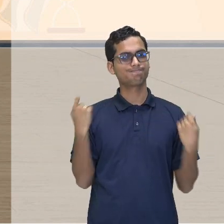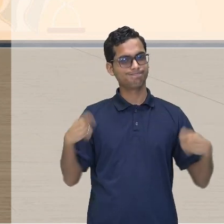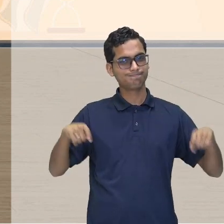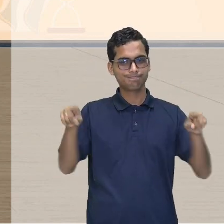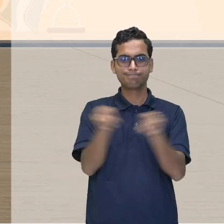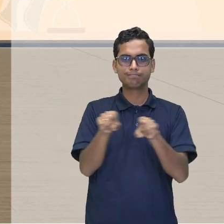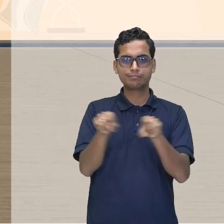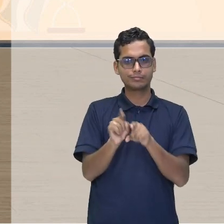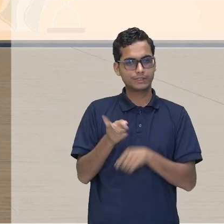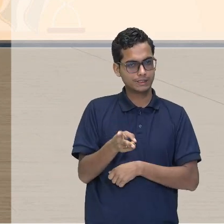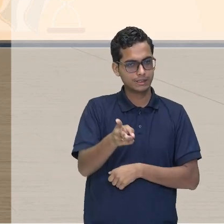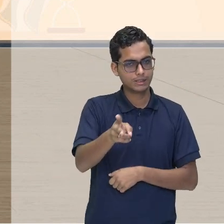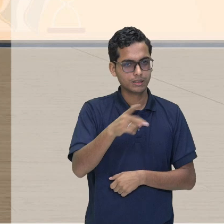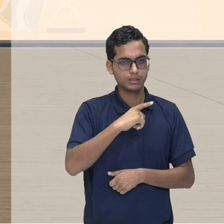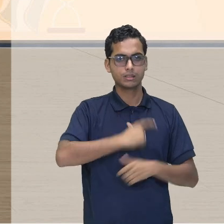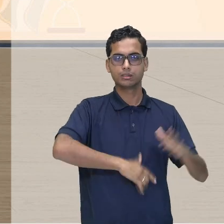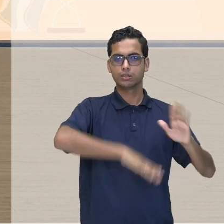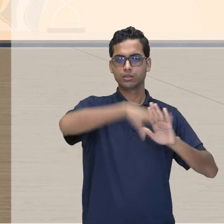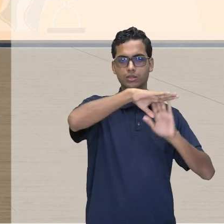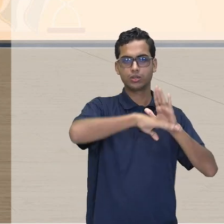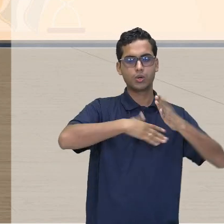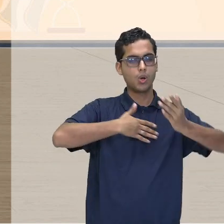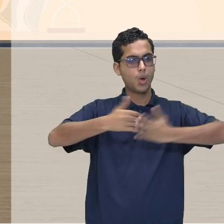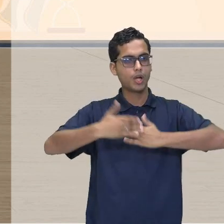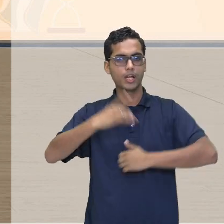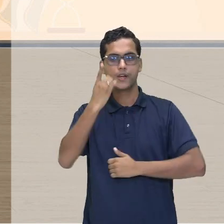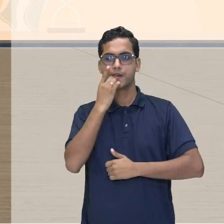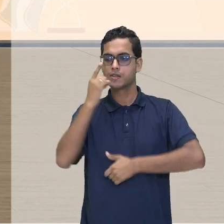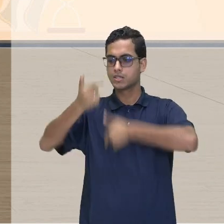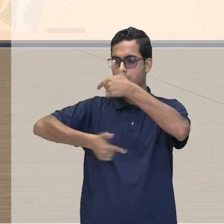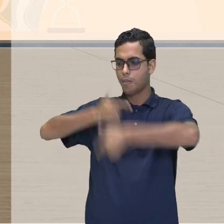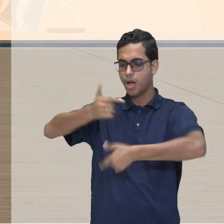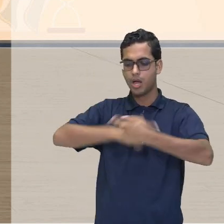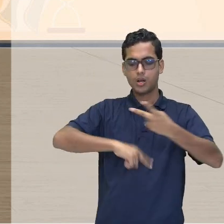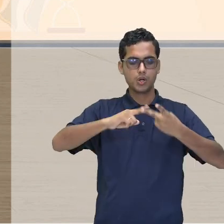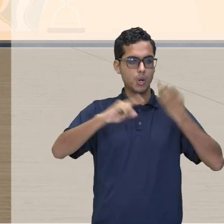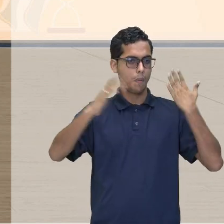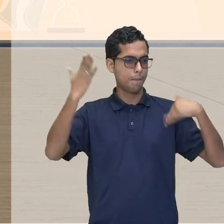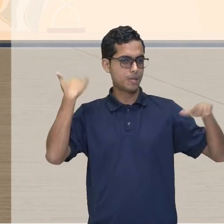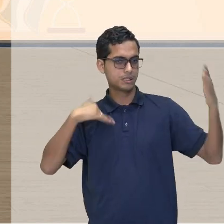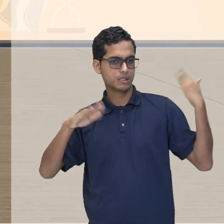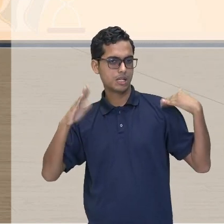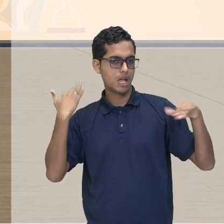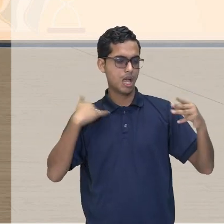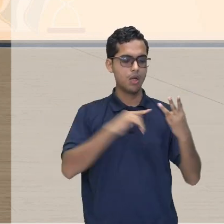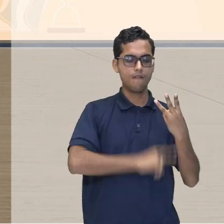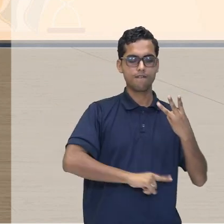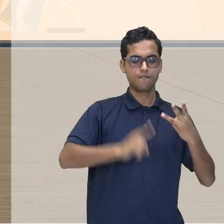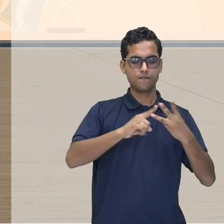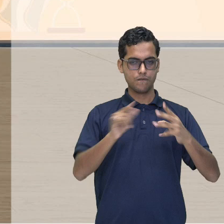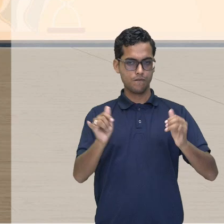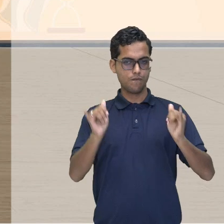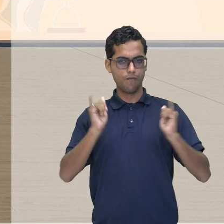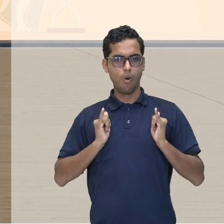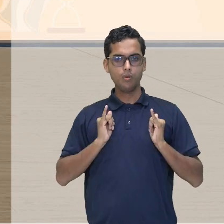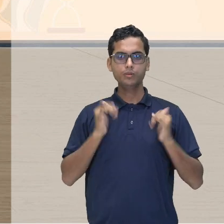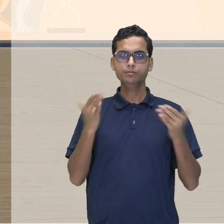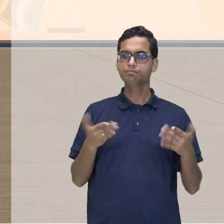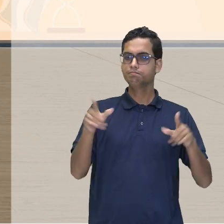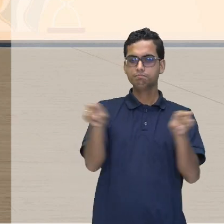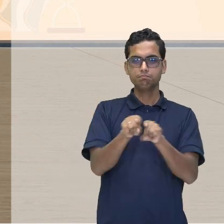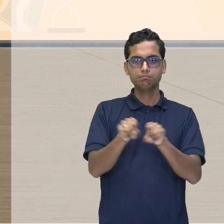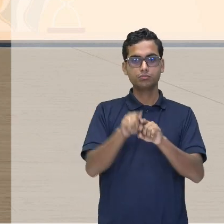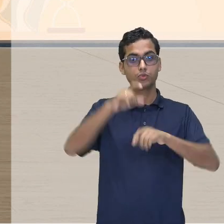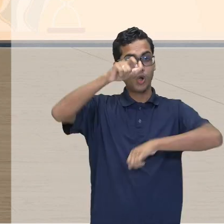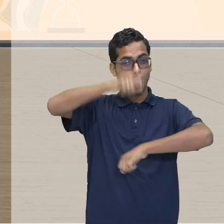seja de trabalho, de lazer, de folga, de qualquer outra coisa na sua vida. Então, a contagem desse tempo é